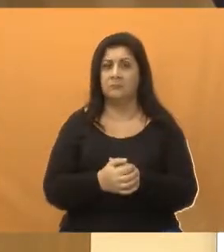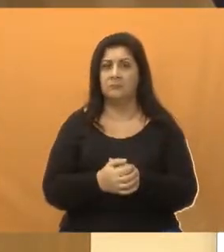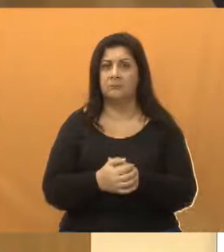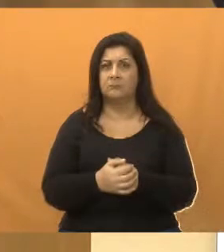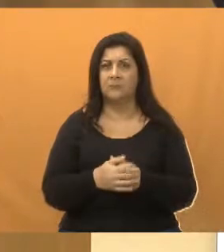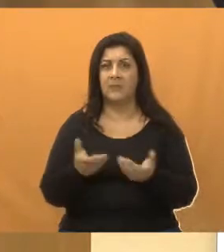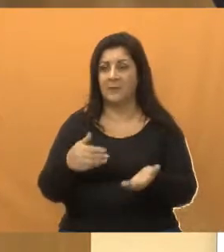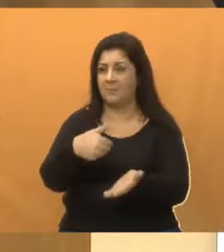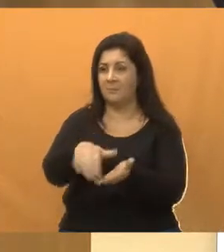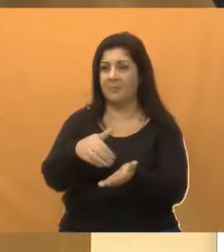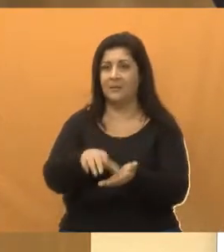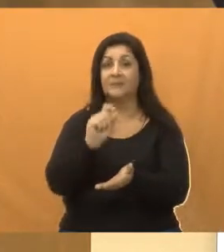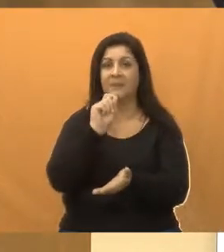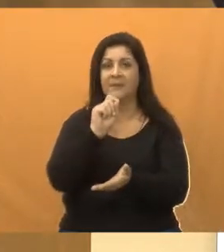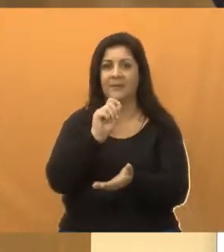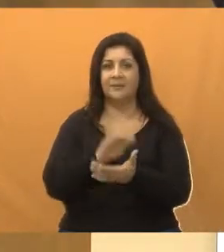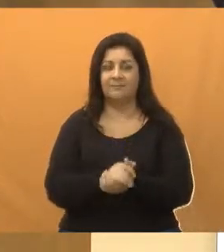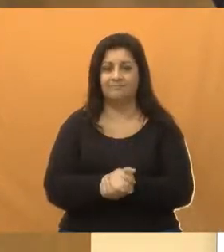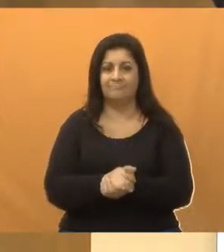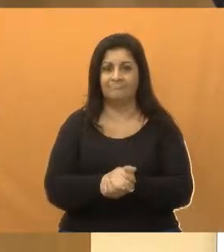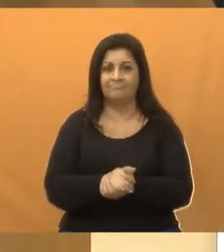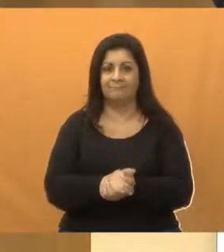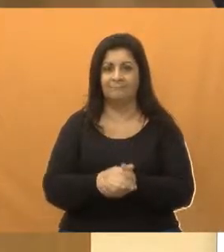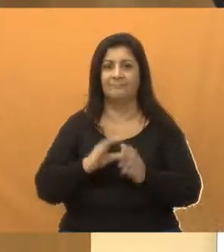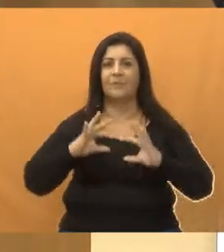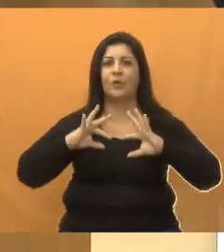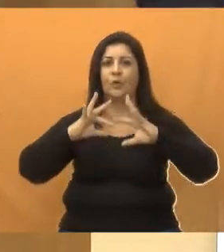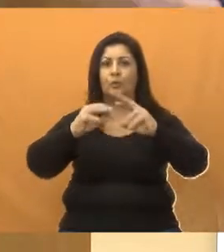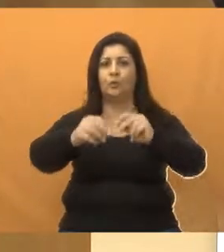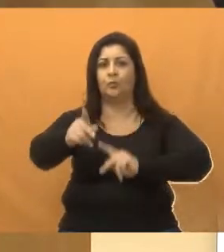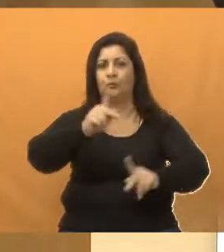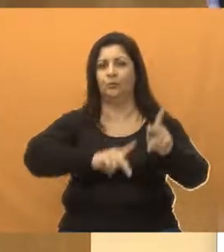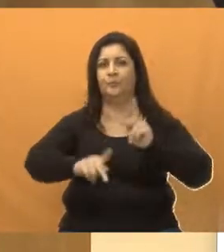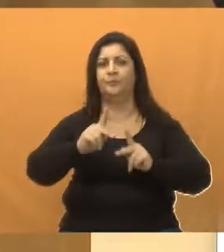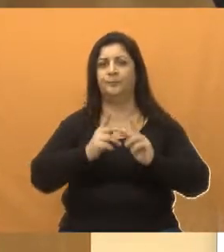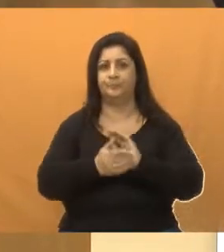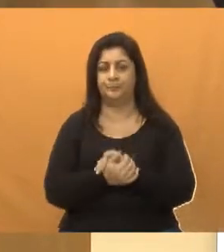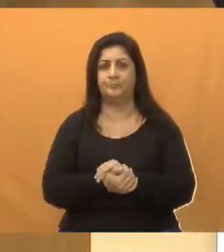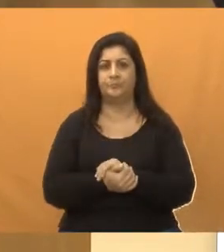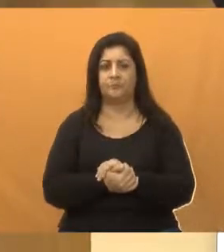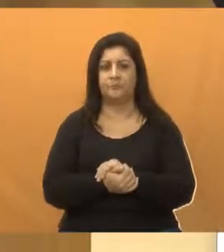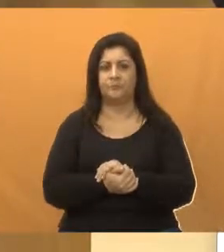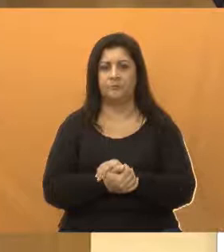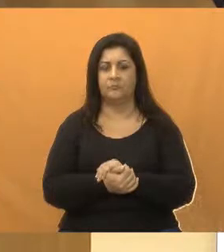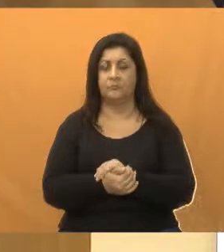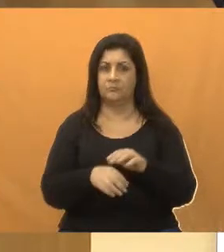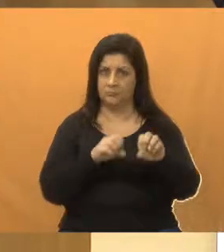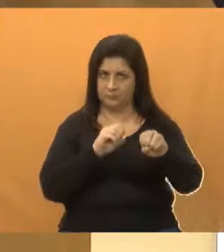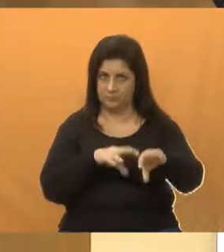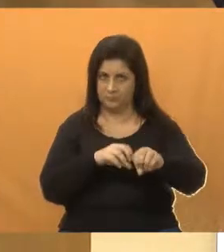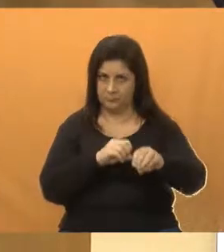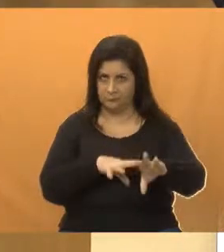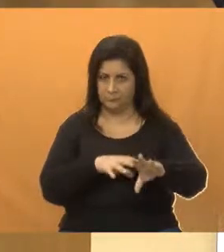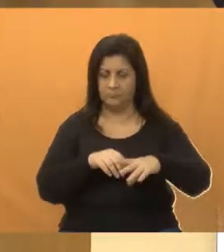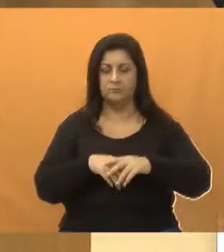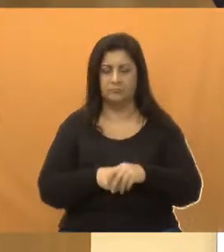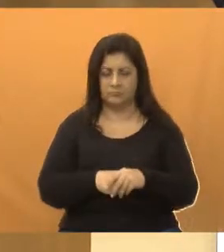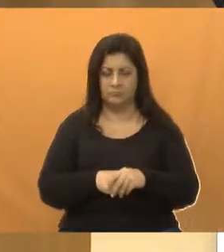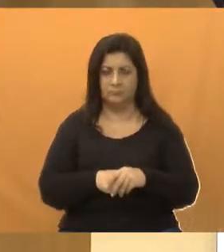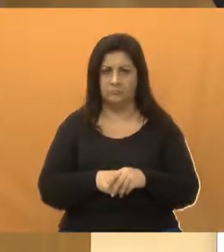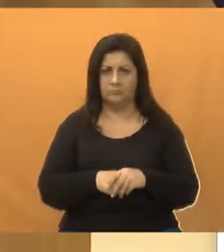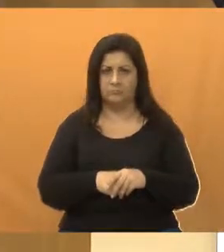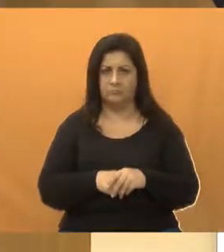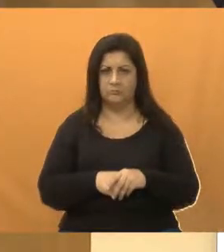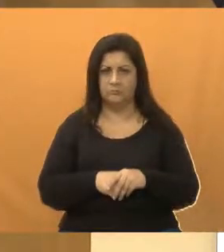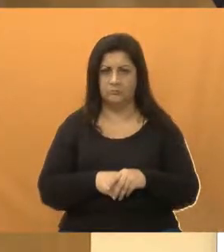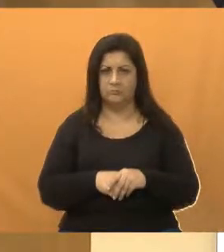e repassa isso para quem? Você repassa isso para toda a população. A educação, sem dúvida nenhuma,